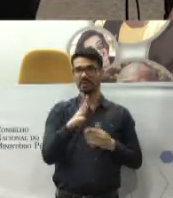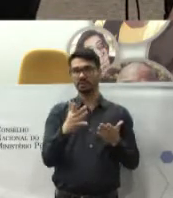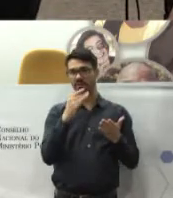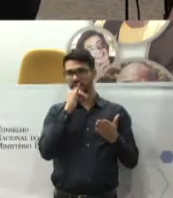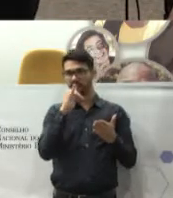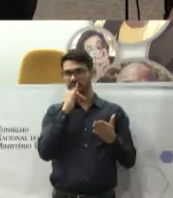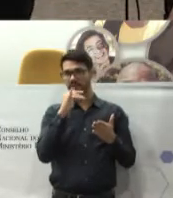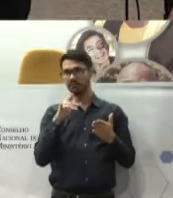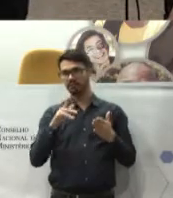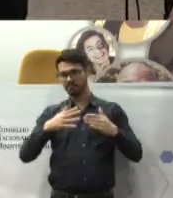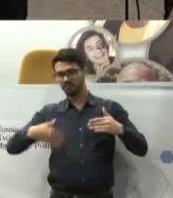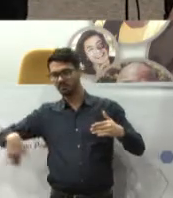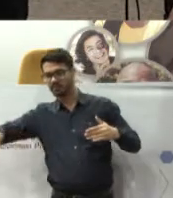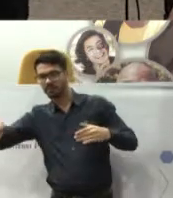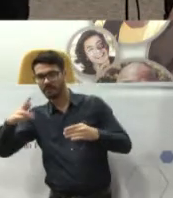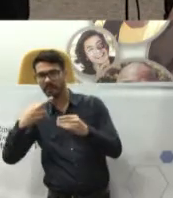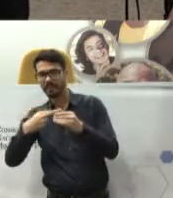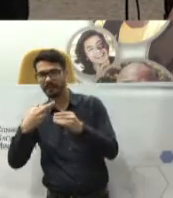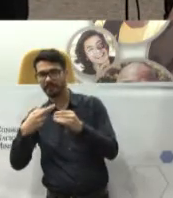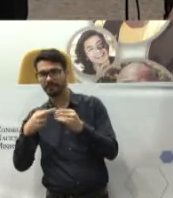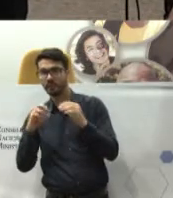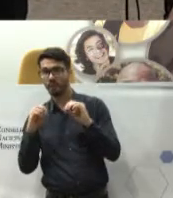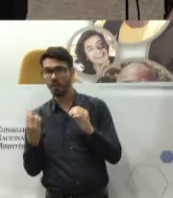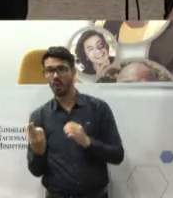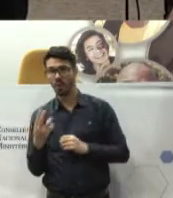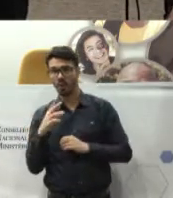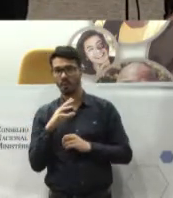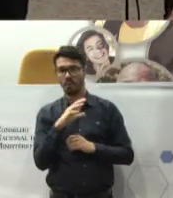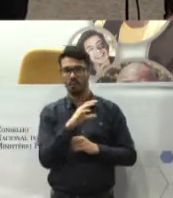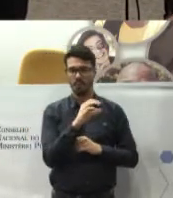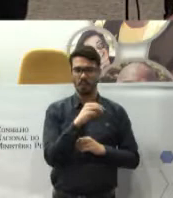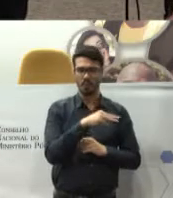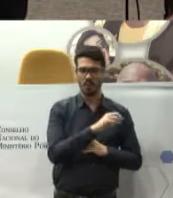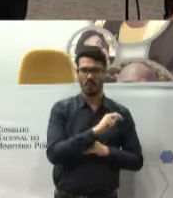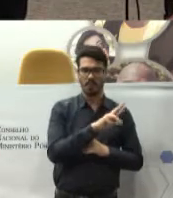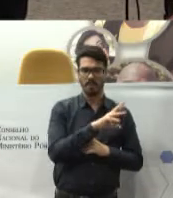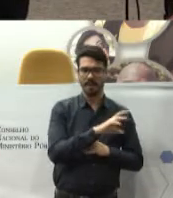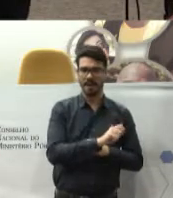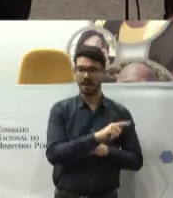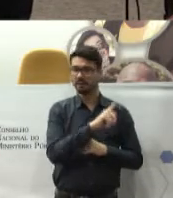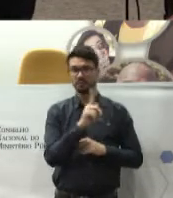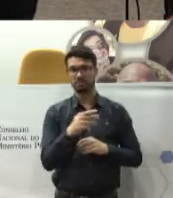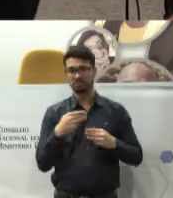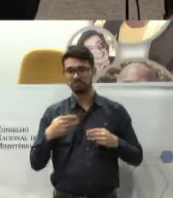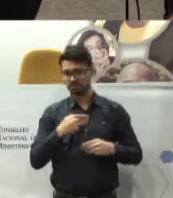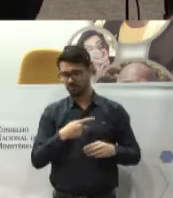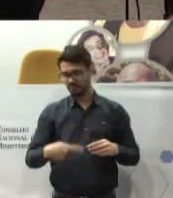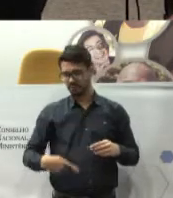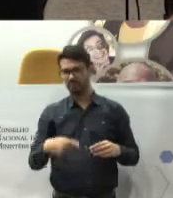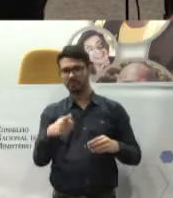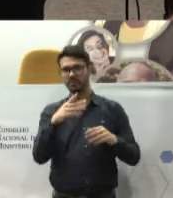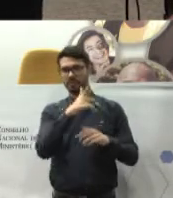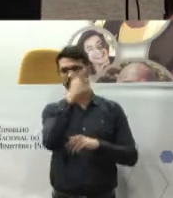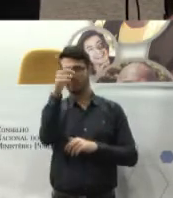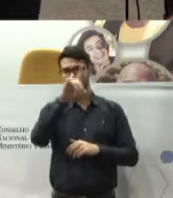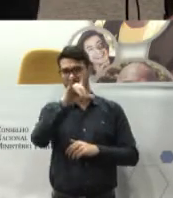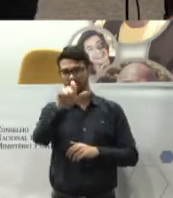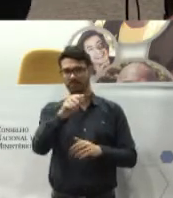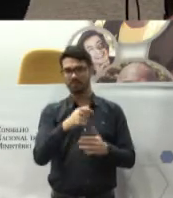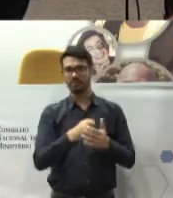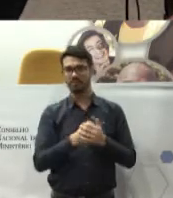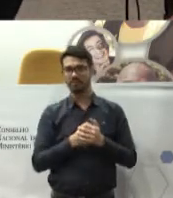das comarcas ou eventual divisão administrativa do Ministério Público. Eu pedi e apareceu,